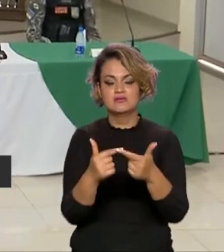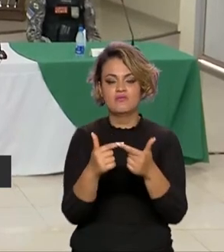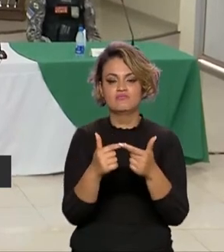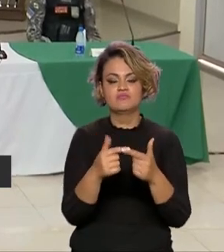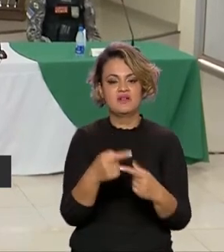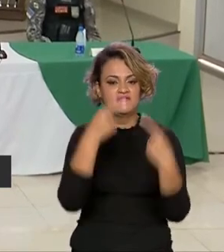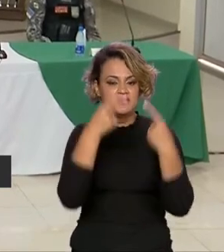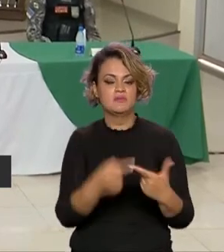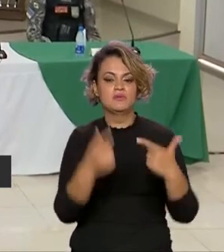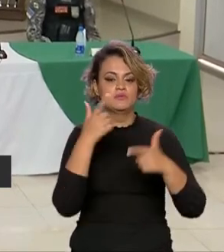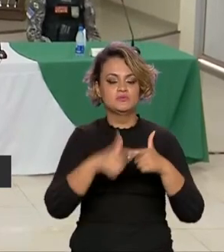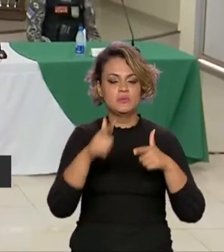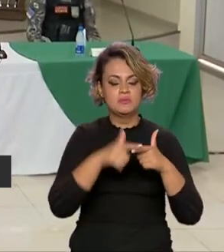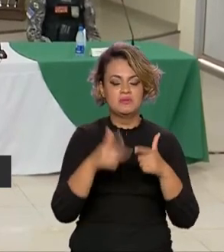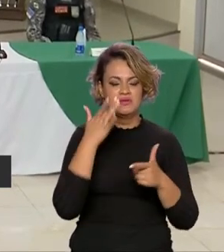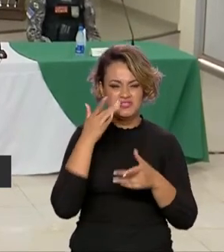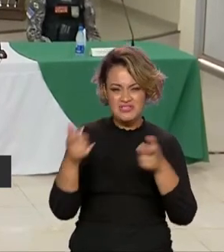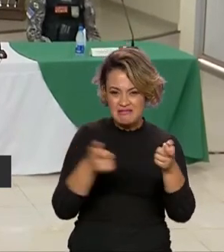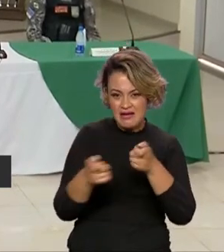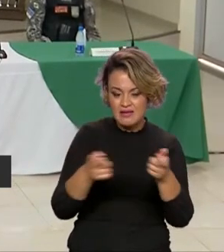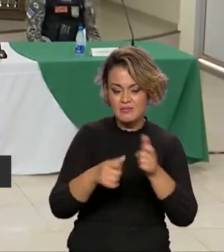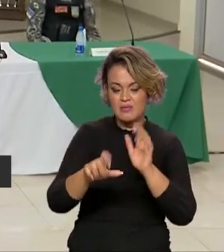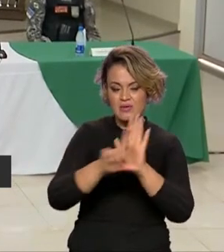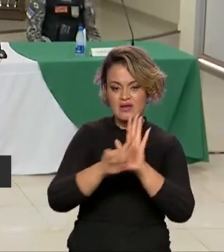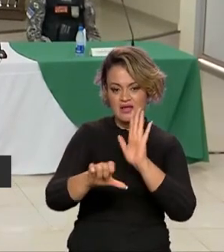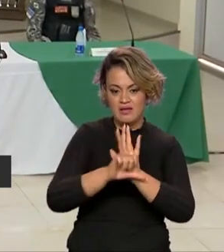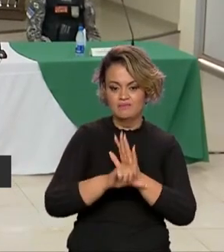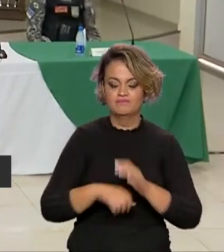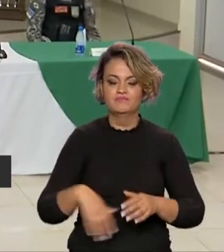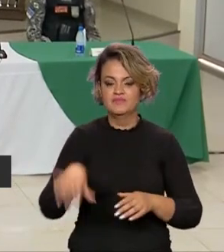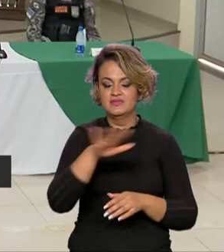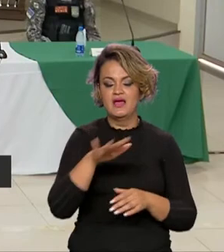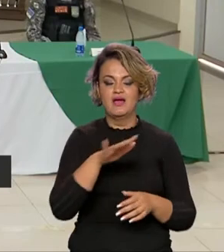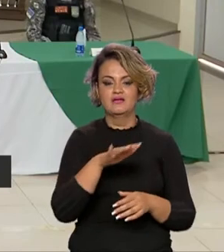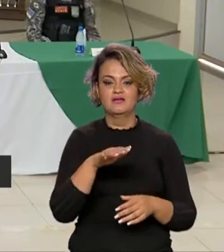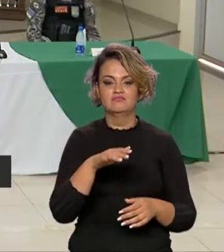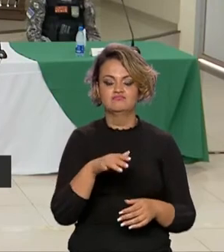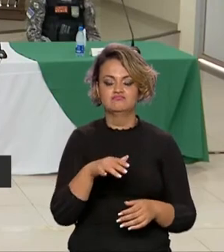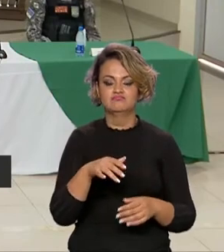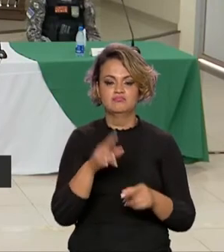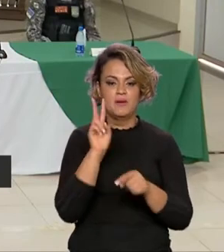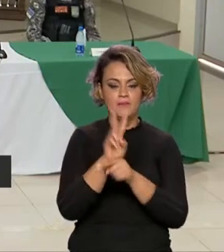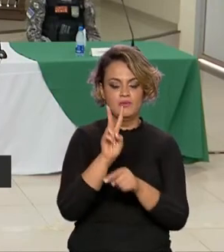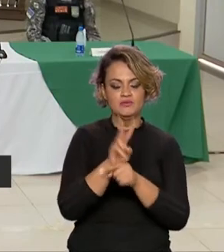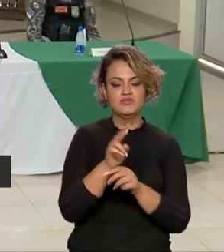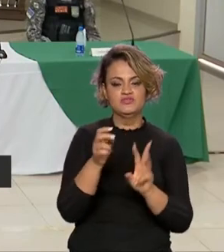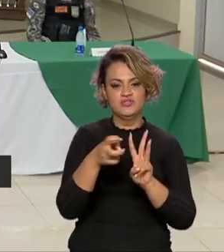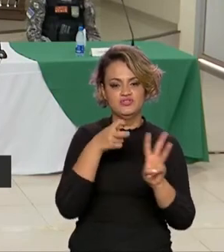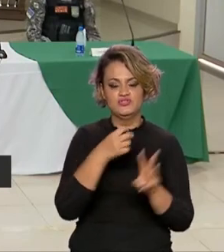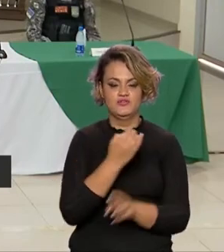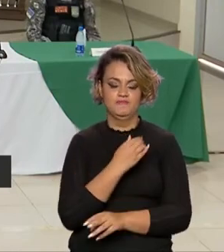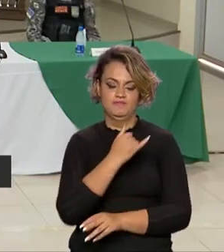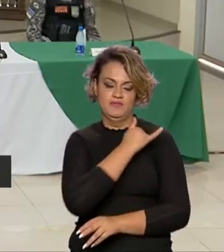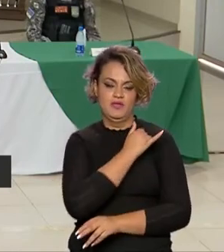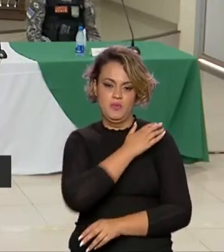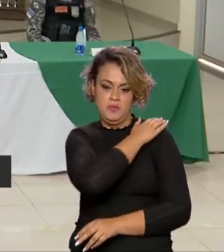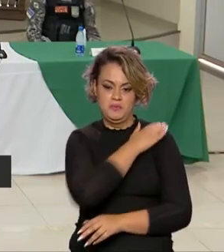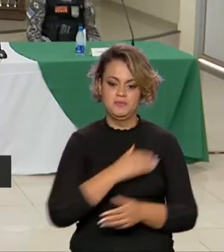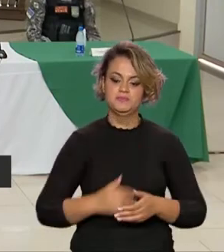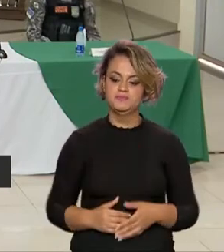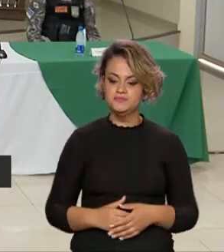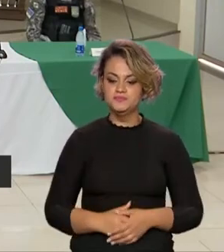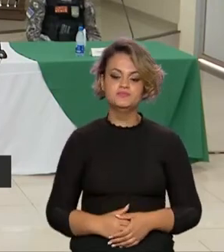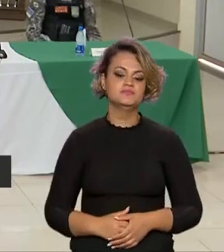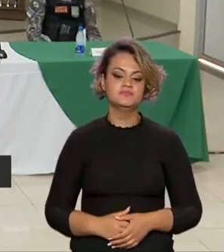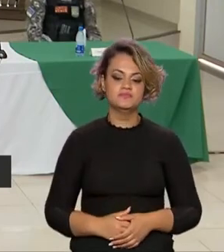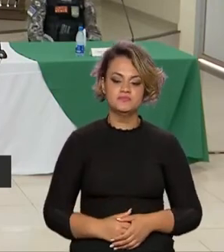no enfrentamento ao garimpo ilegal e também de proteção aos indígenas e Yanomami. Vamos acompanhar.